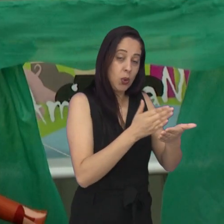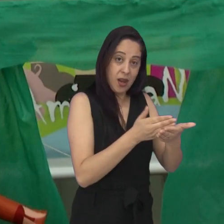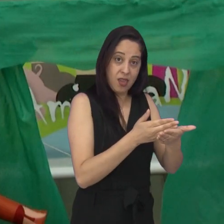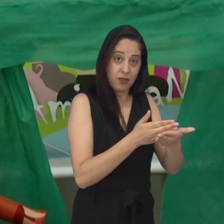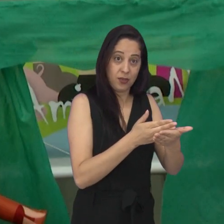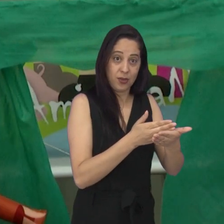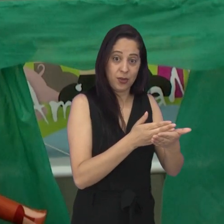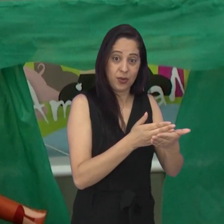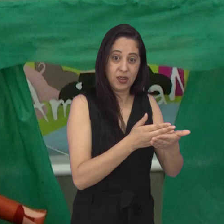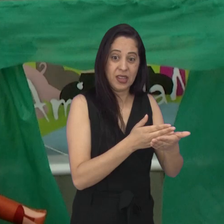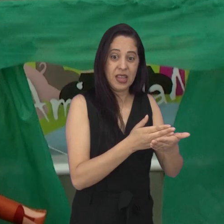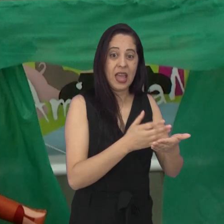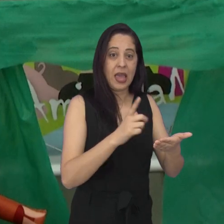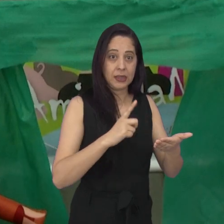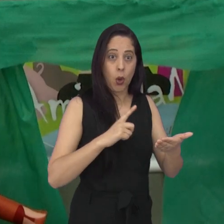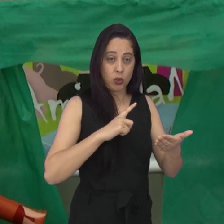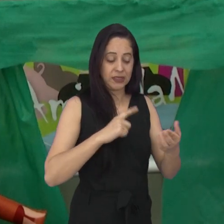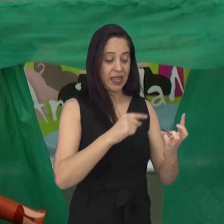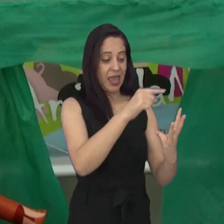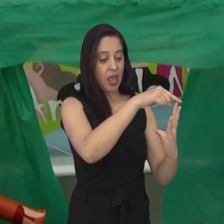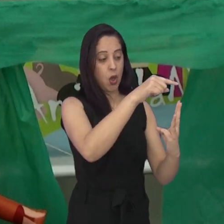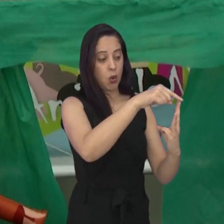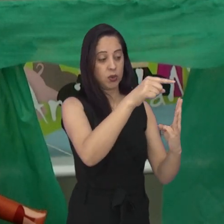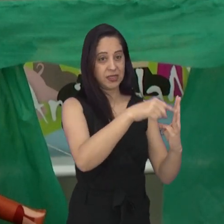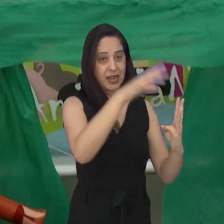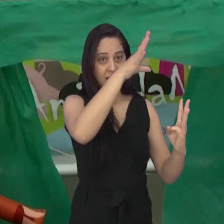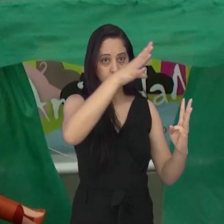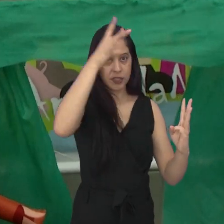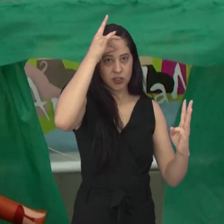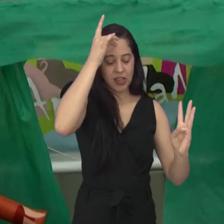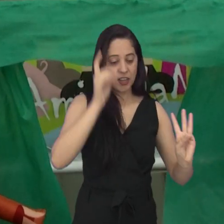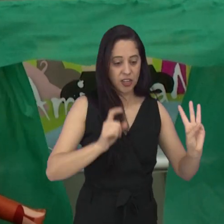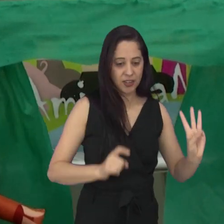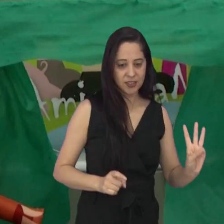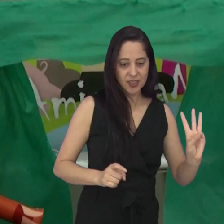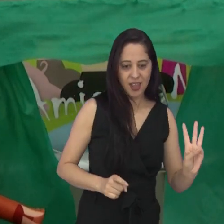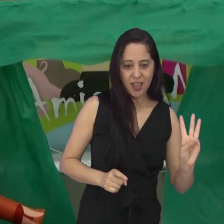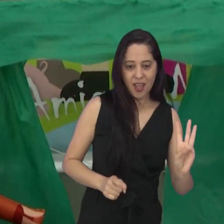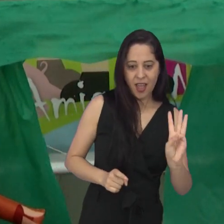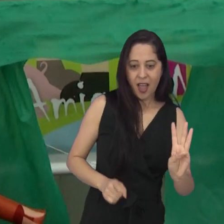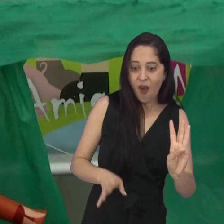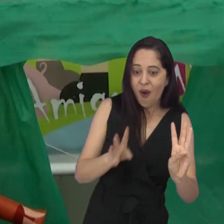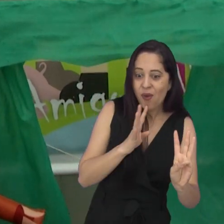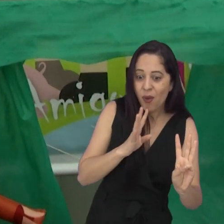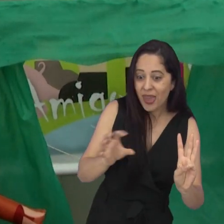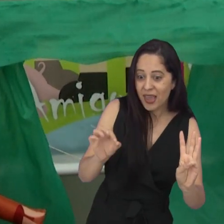minha história. Então no livro são essas 3 crianças que conhecem os animais,